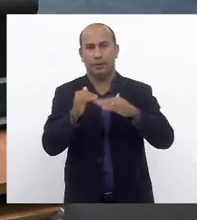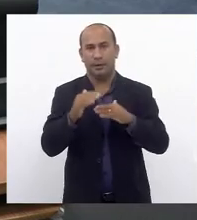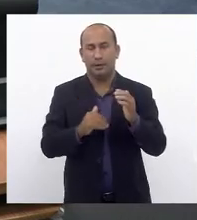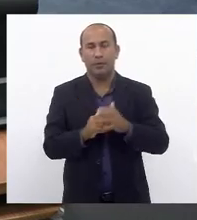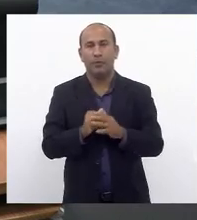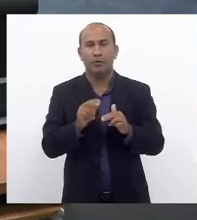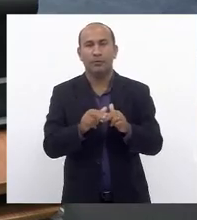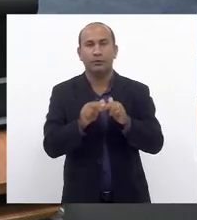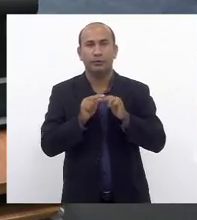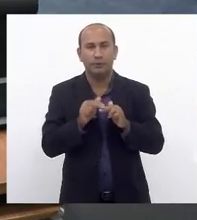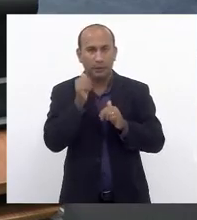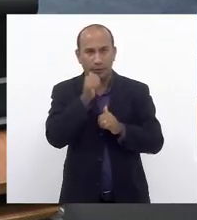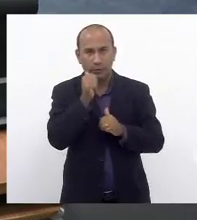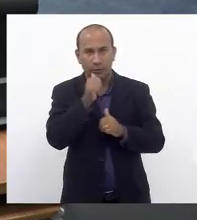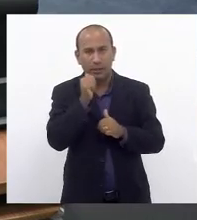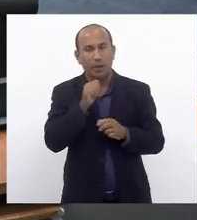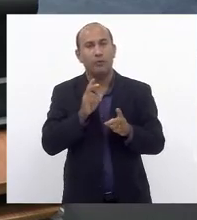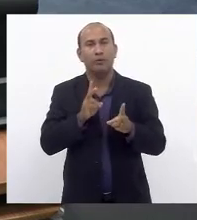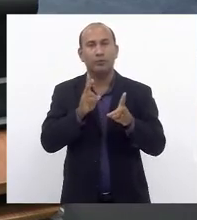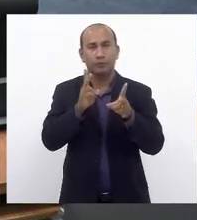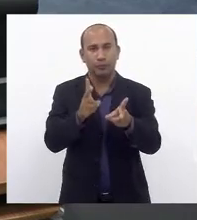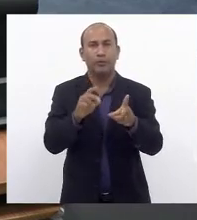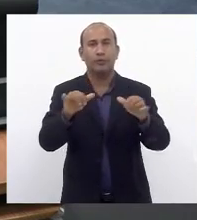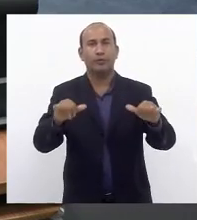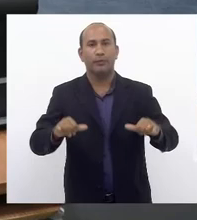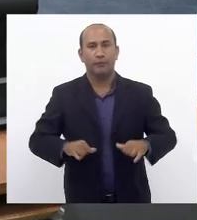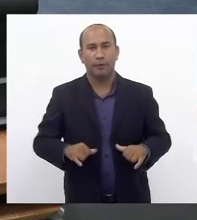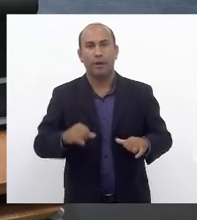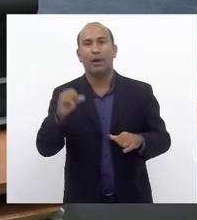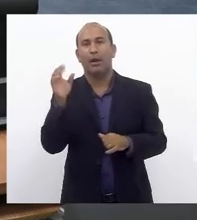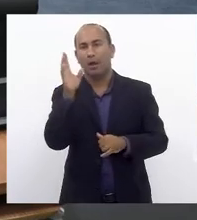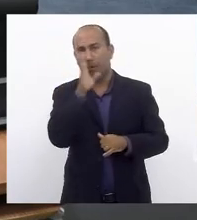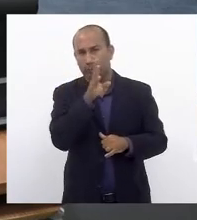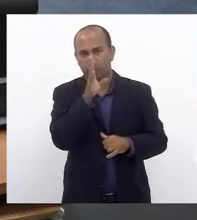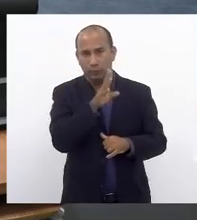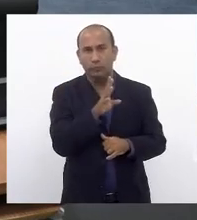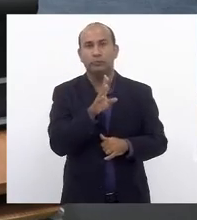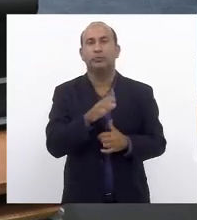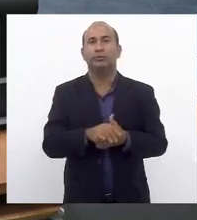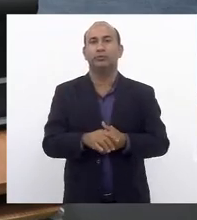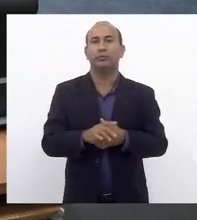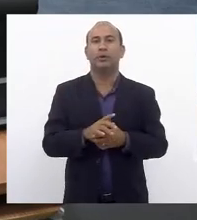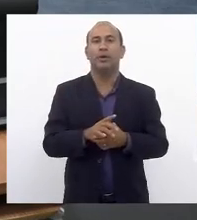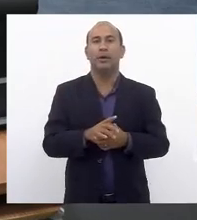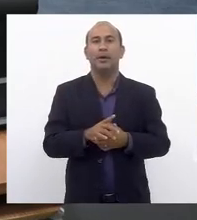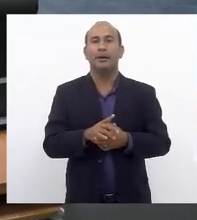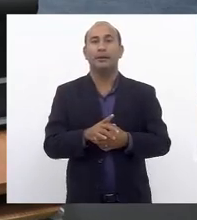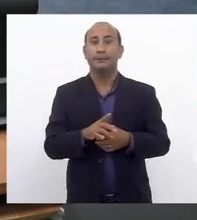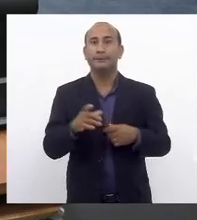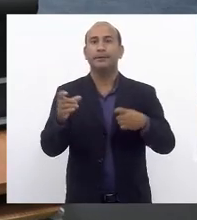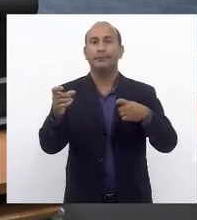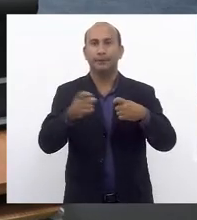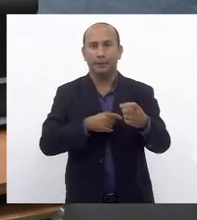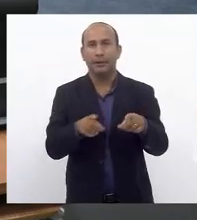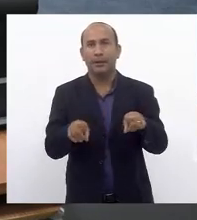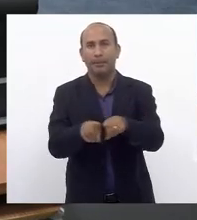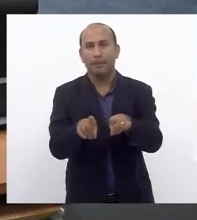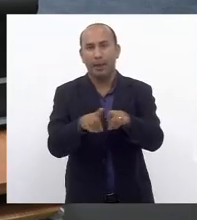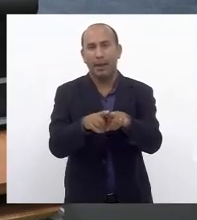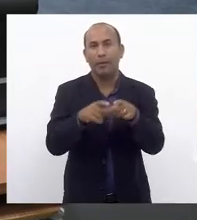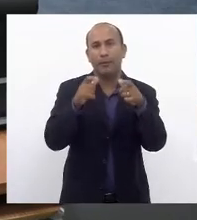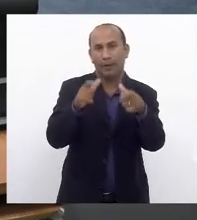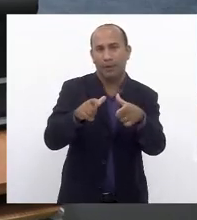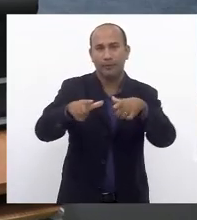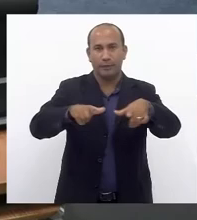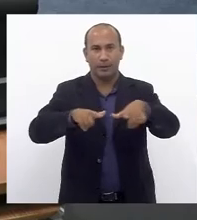Além disso, as mulheres continuam sofrendo abusos e assédios morais e sexuais no ambiente de